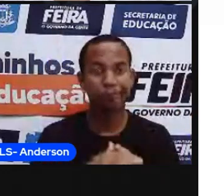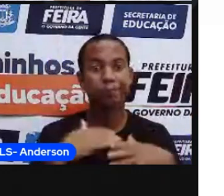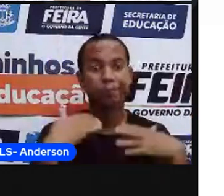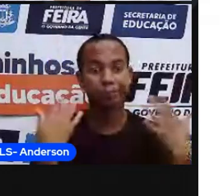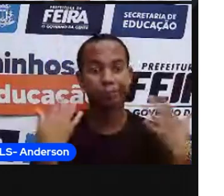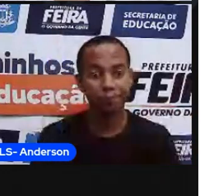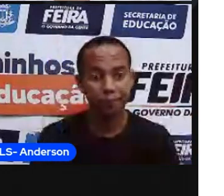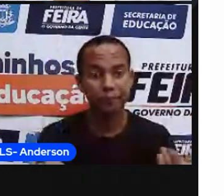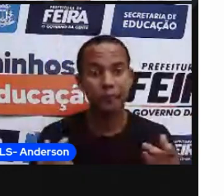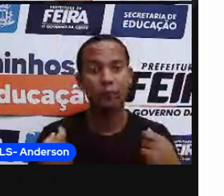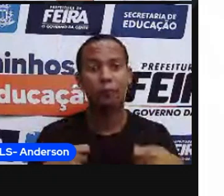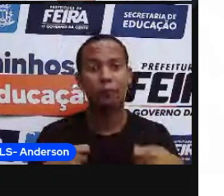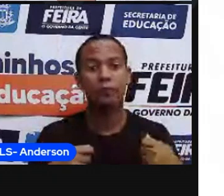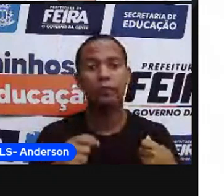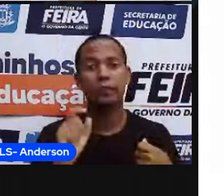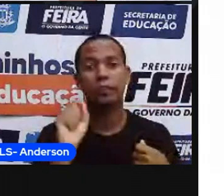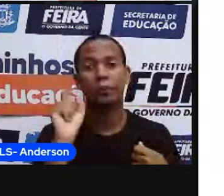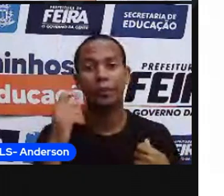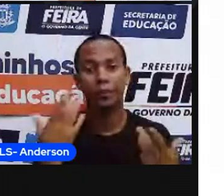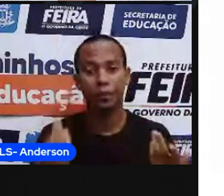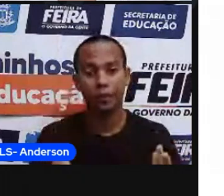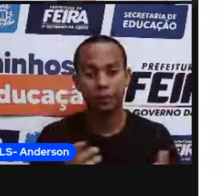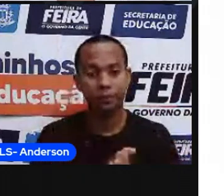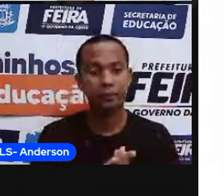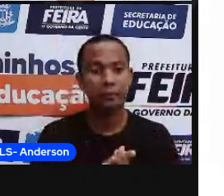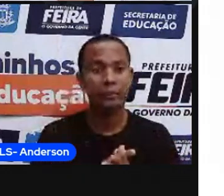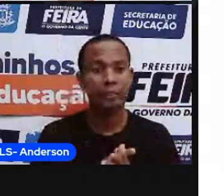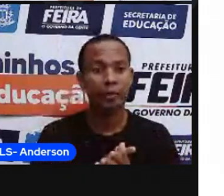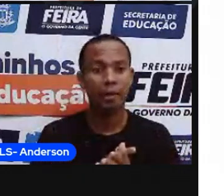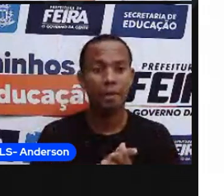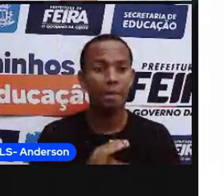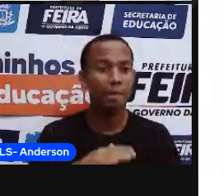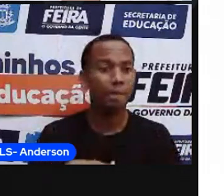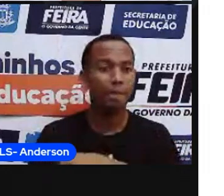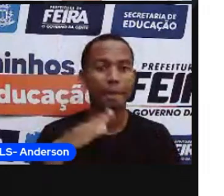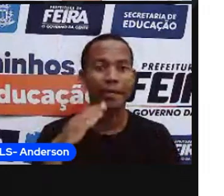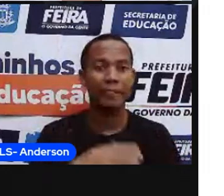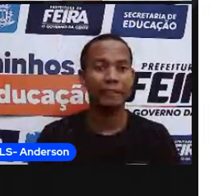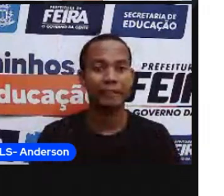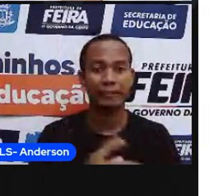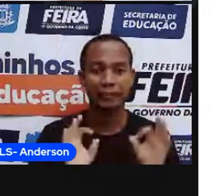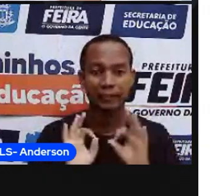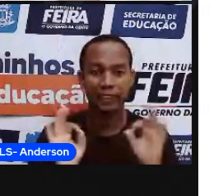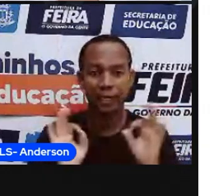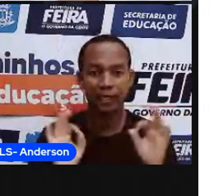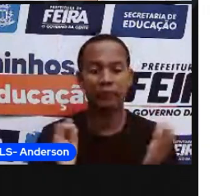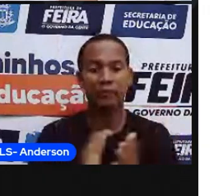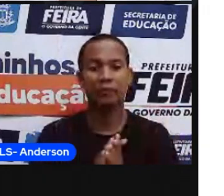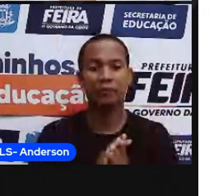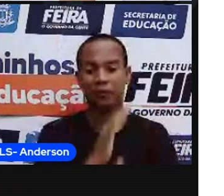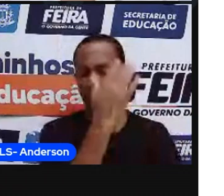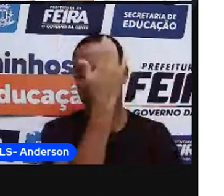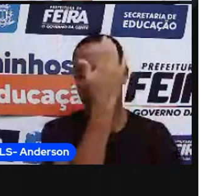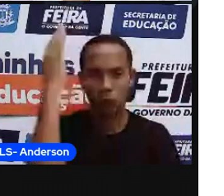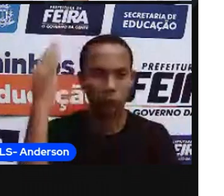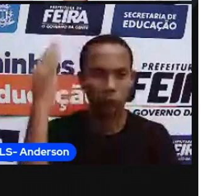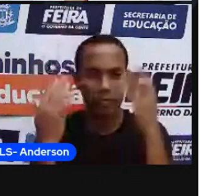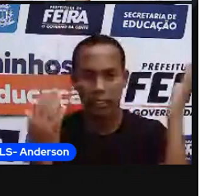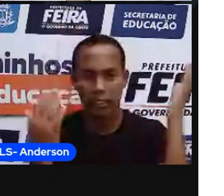acontecer? Eu não vou ter o quê? Mais. Eu não vou ter um retorno da natureza. Se